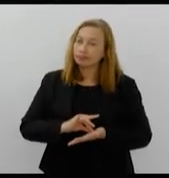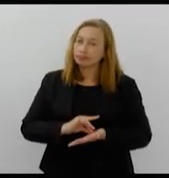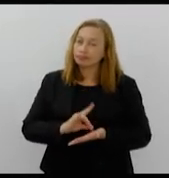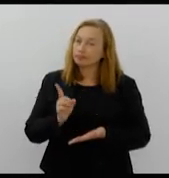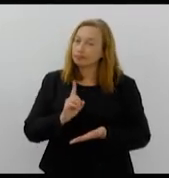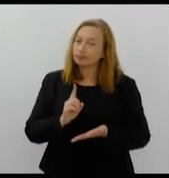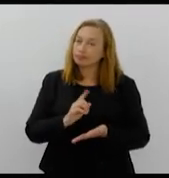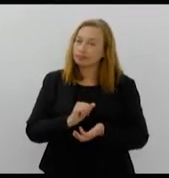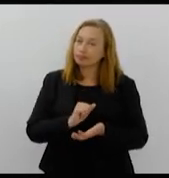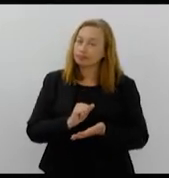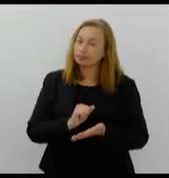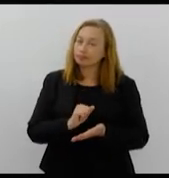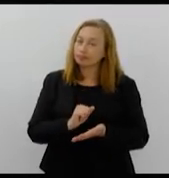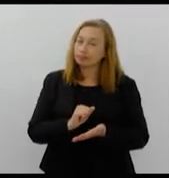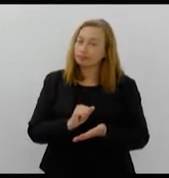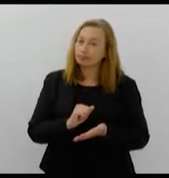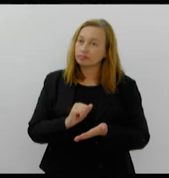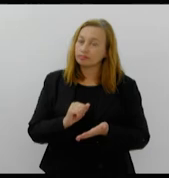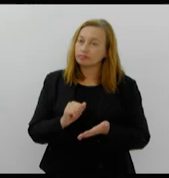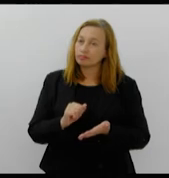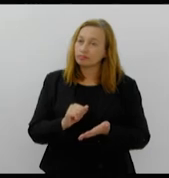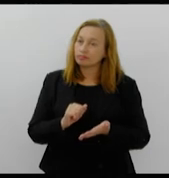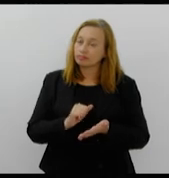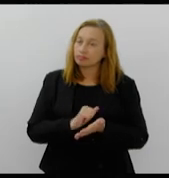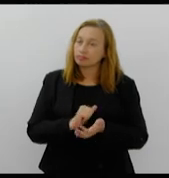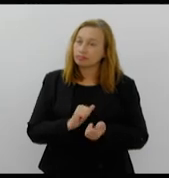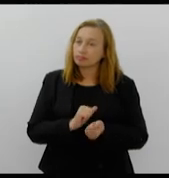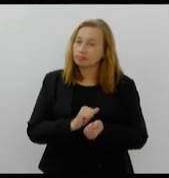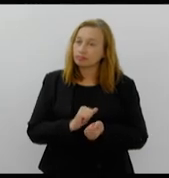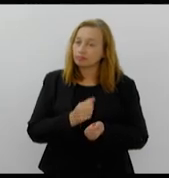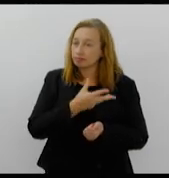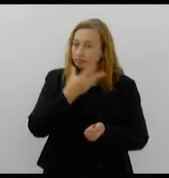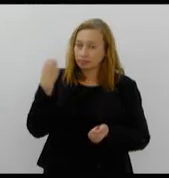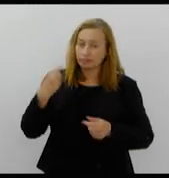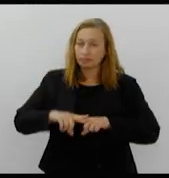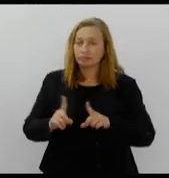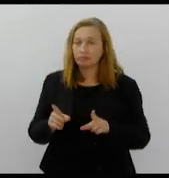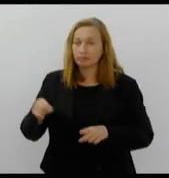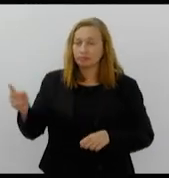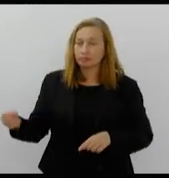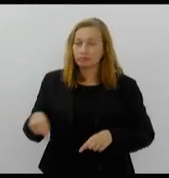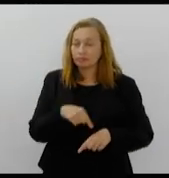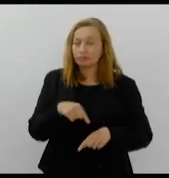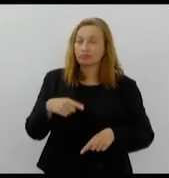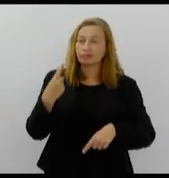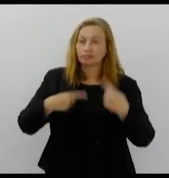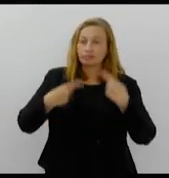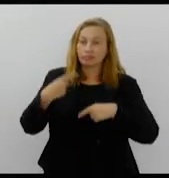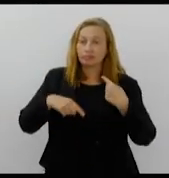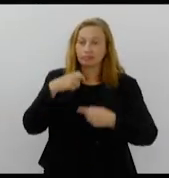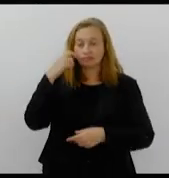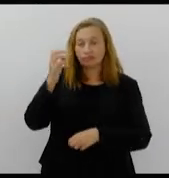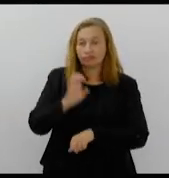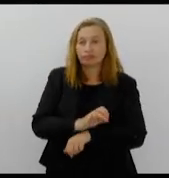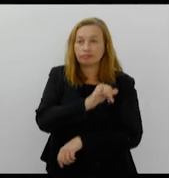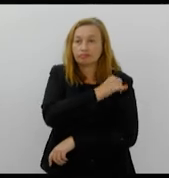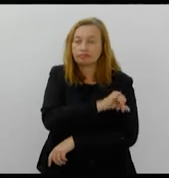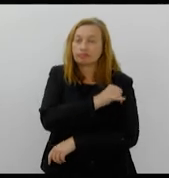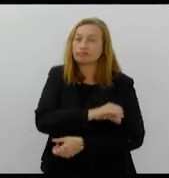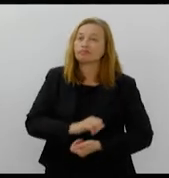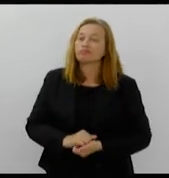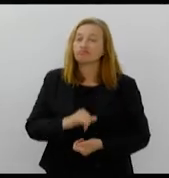mas trazer para o centro do debate esta que é uma das maiores vergonhas, deputado Flávio Serafini, do estado do Rio de Janeiro.